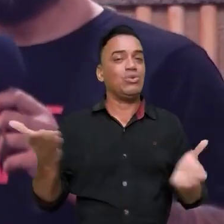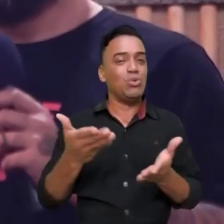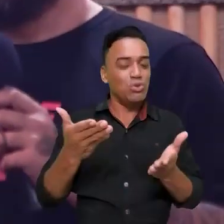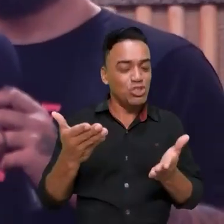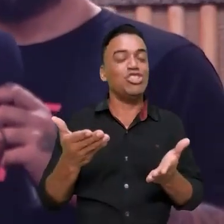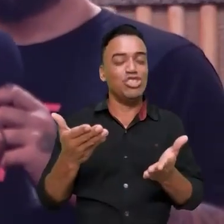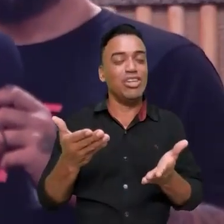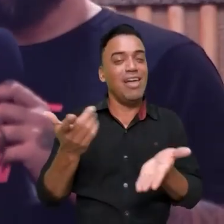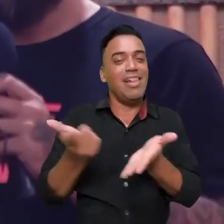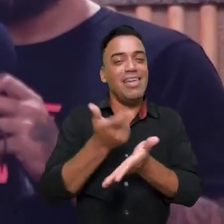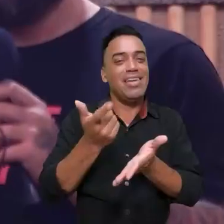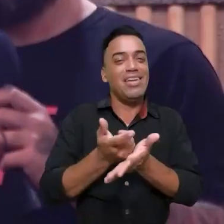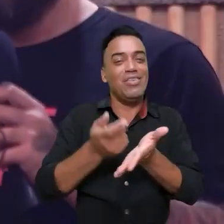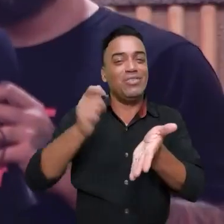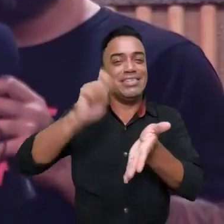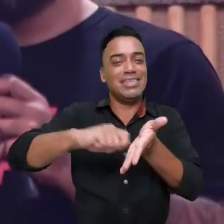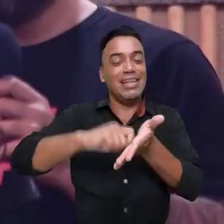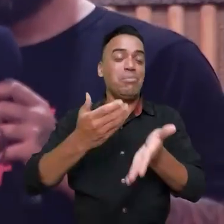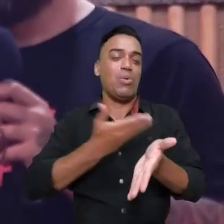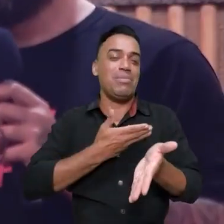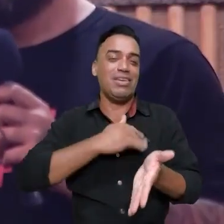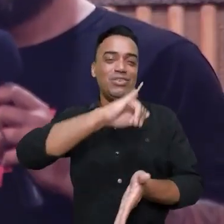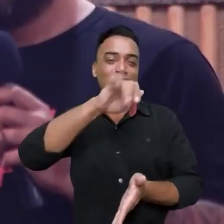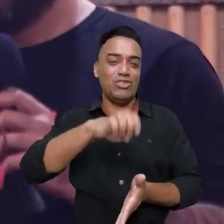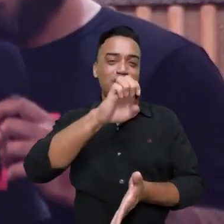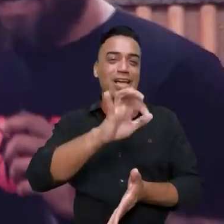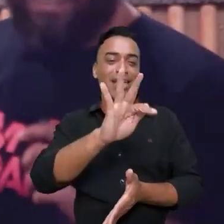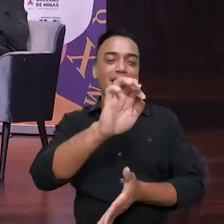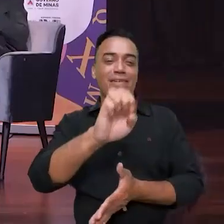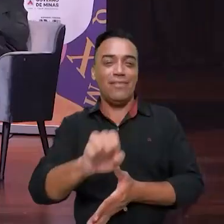sair daqui com um livro autografado pelo meu amigo Jefferson.